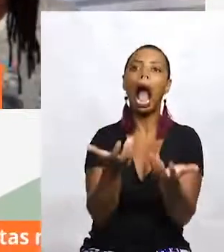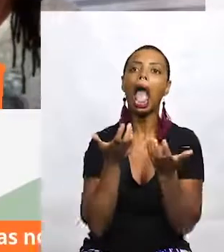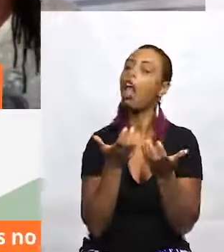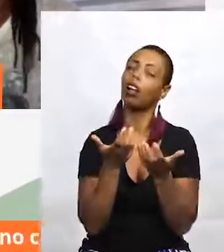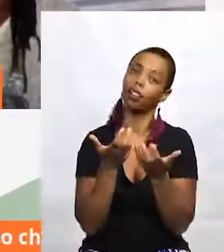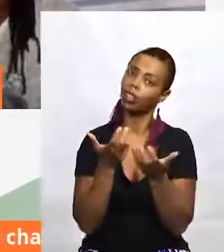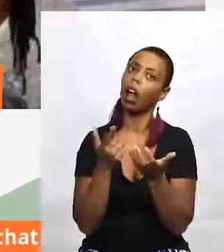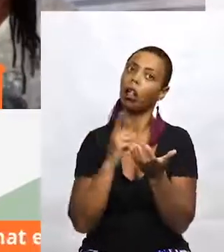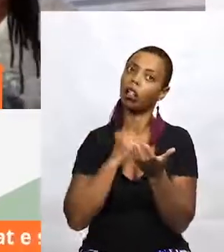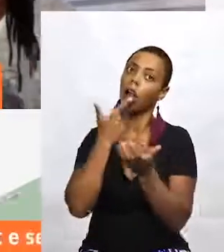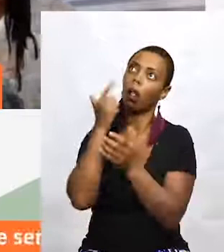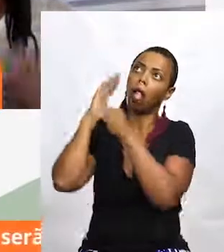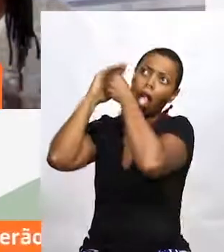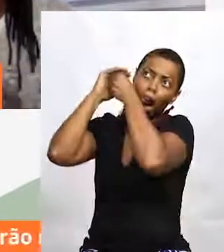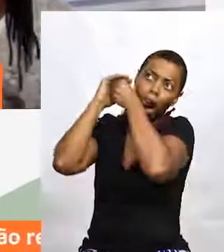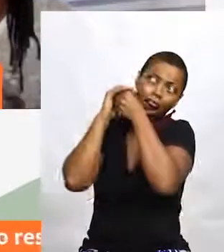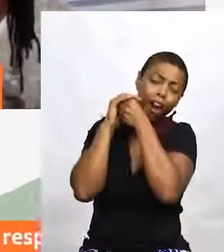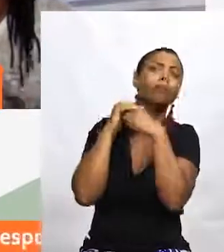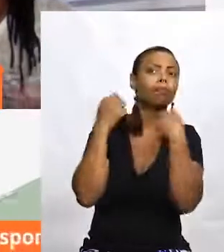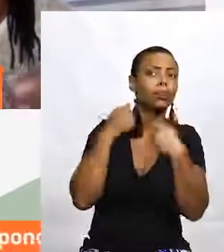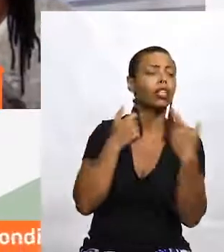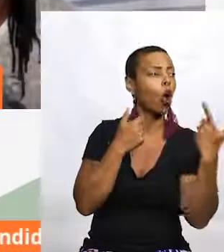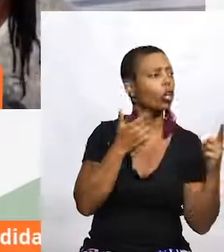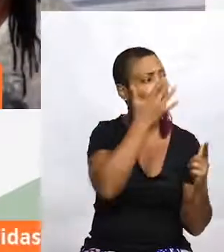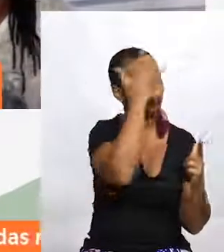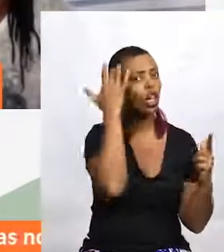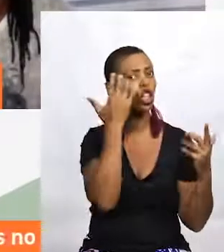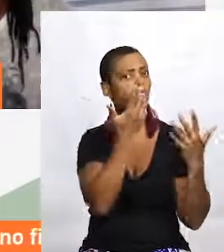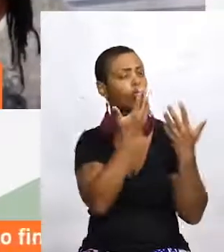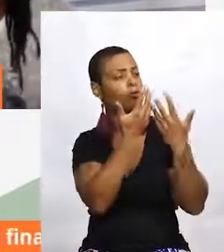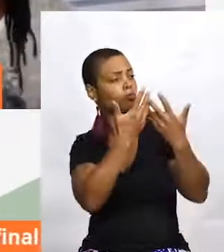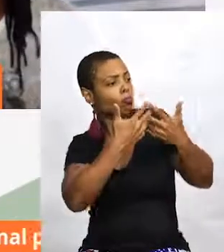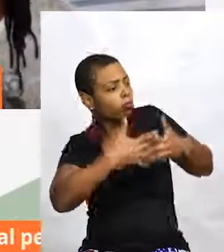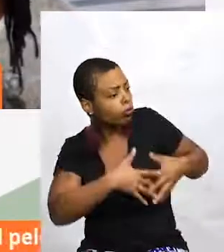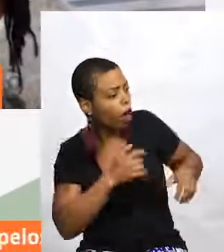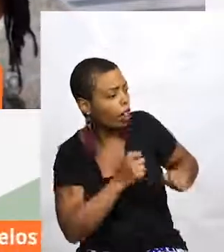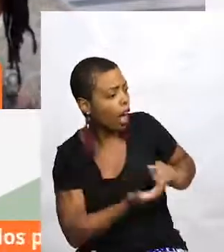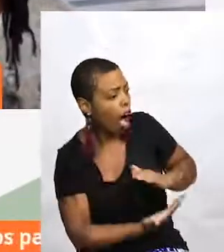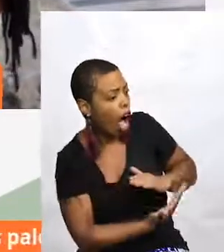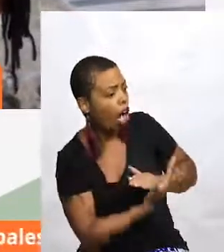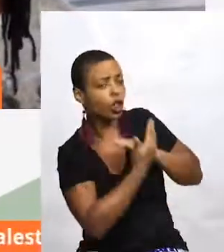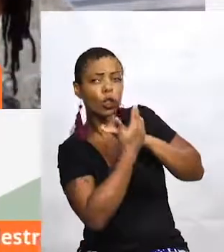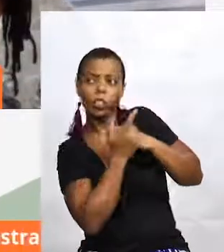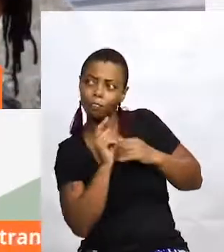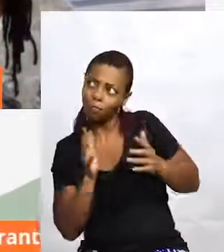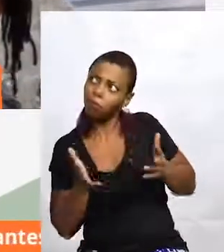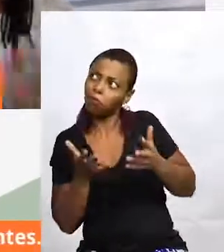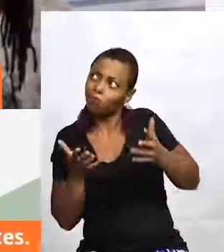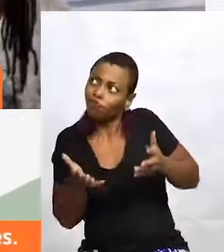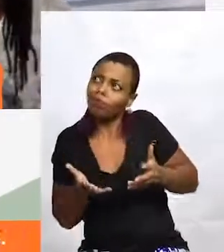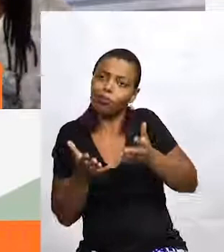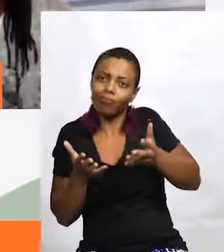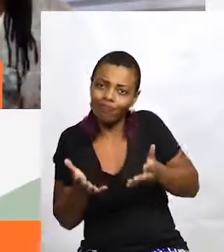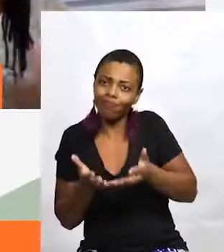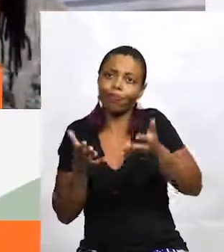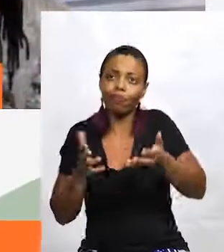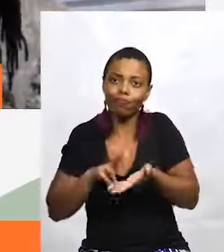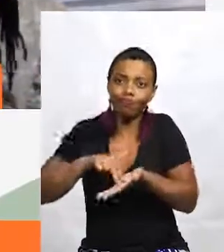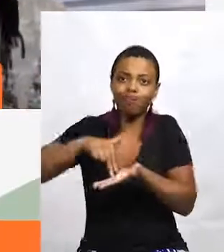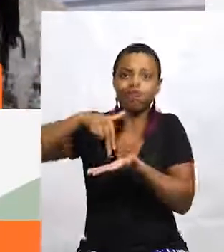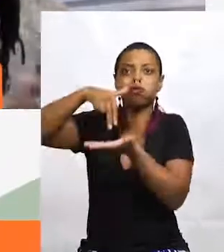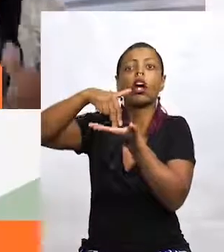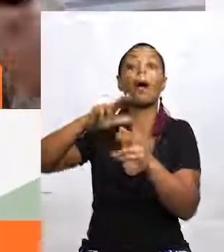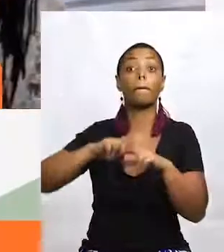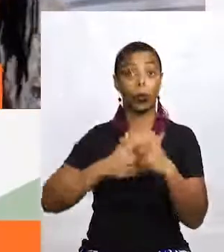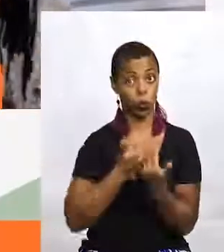sempre uma ou outra pessoa, como já foi exemplificado aqui, que vai, né, dar uma possibilidade. Por isso que conversas